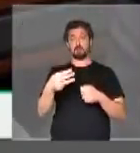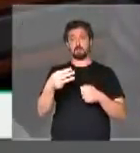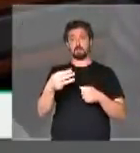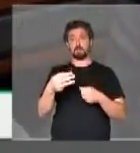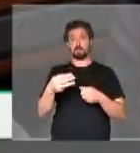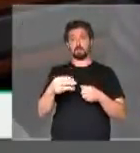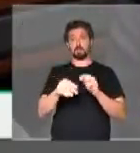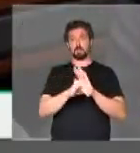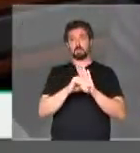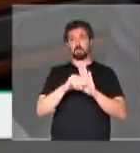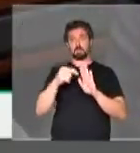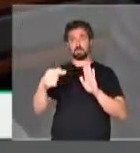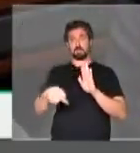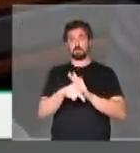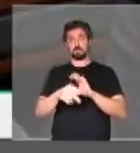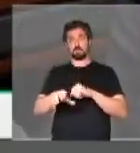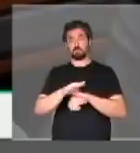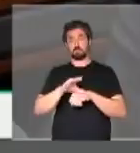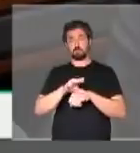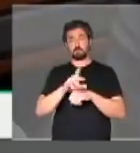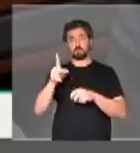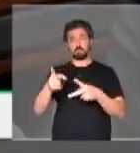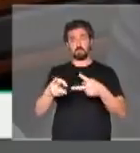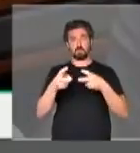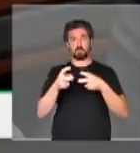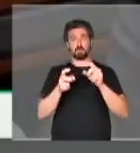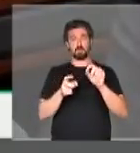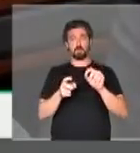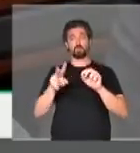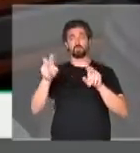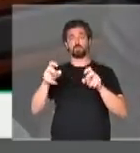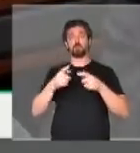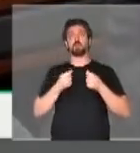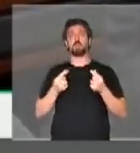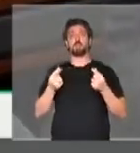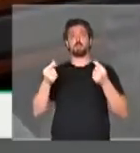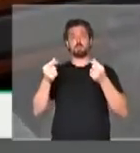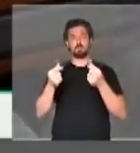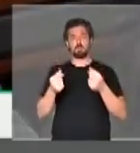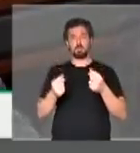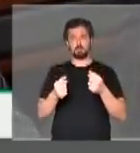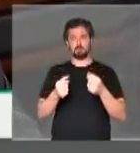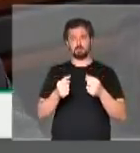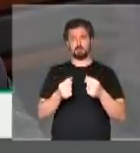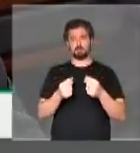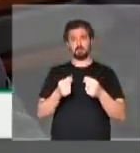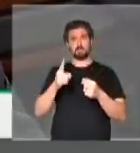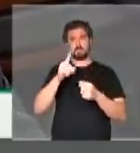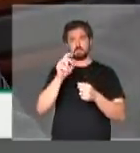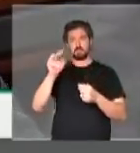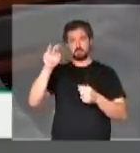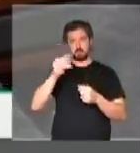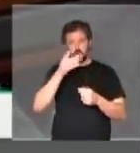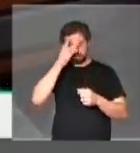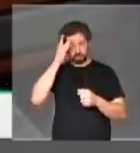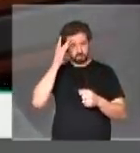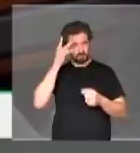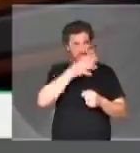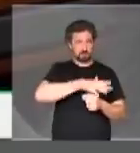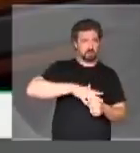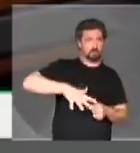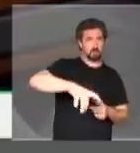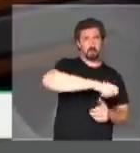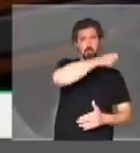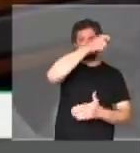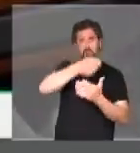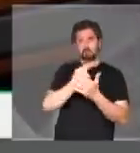153, no inciso 7 da Constituição, para cobrar impostos sobre grandes fortunas. Em vez de botar mais de 100 milhões de brasileiros para pagar a